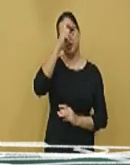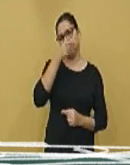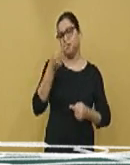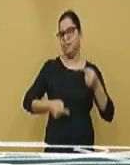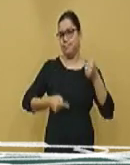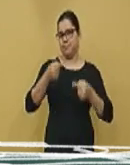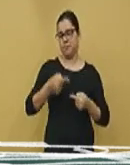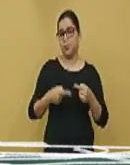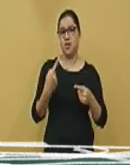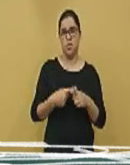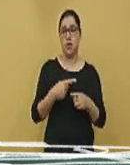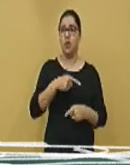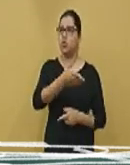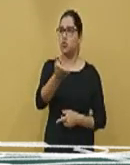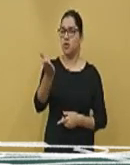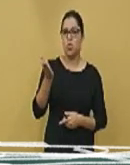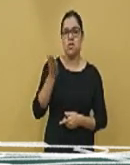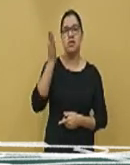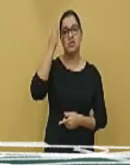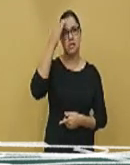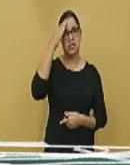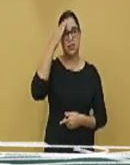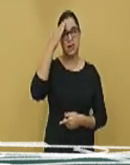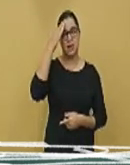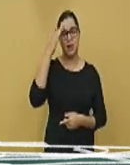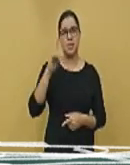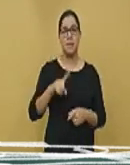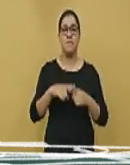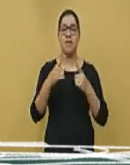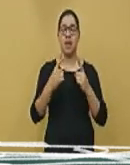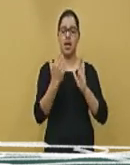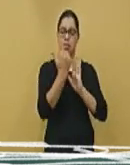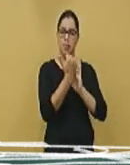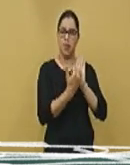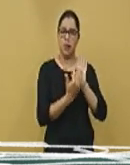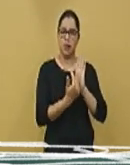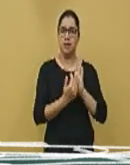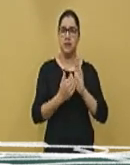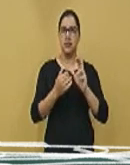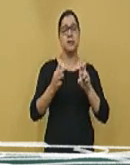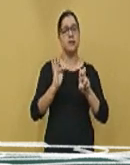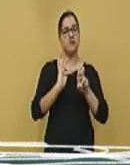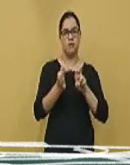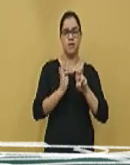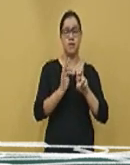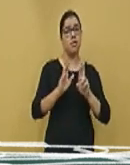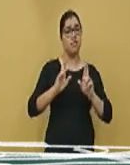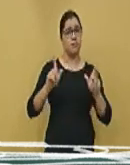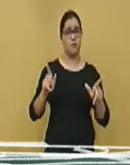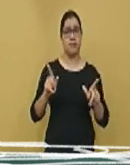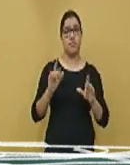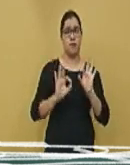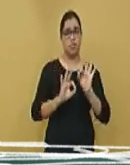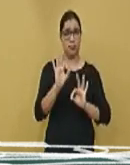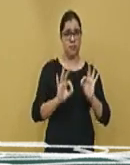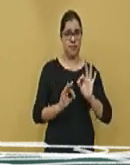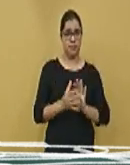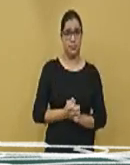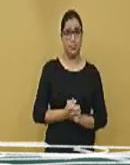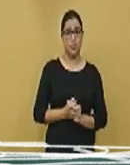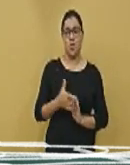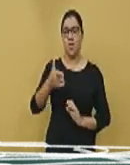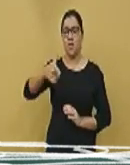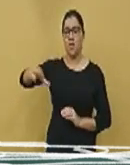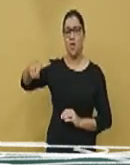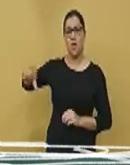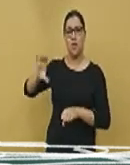todos sabemos, a EAD não está dentro da matriz de orçamentos de capital, de custeio de capital, como os outros cursos,